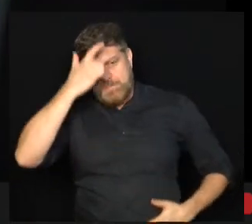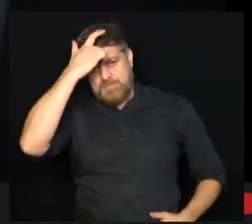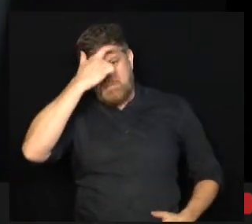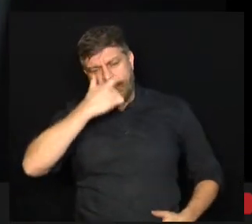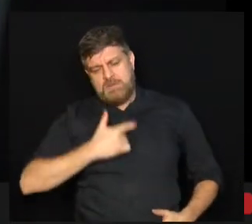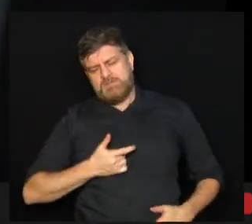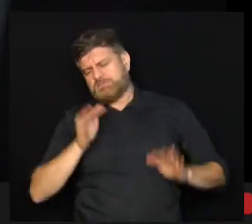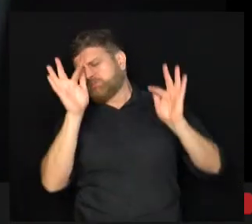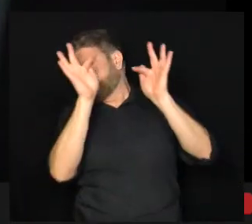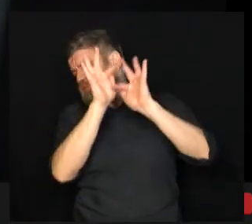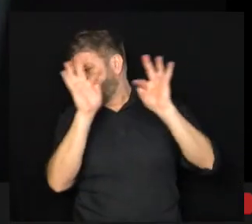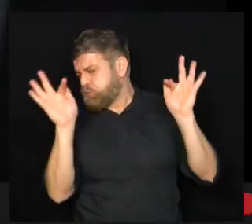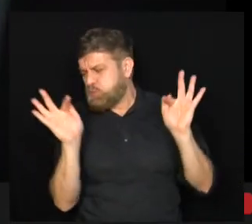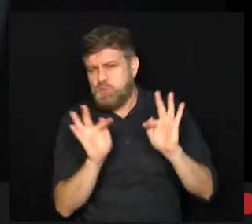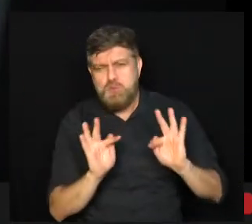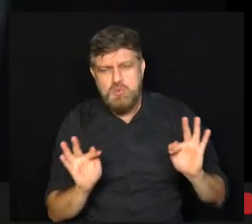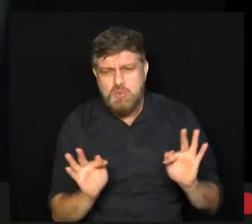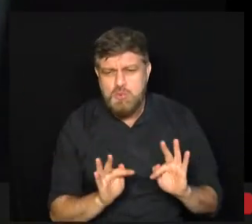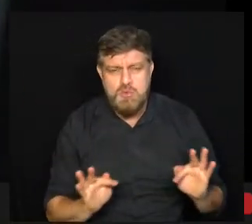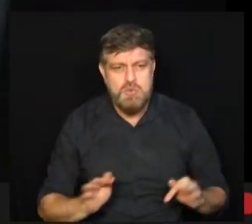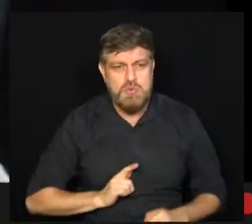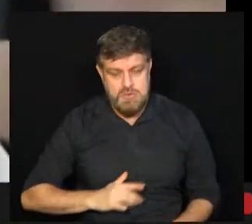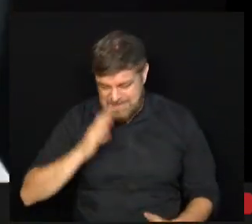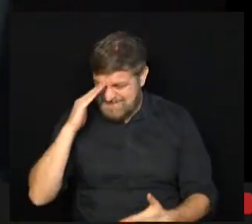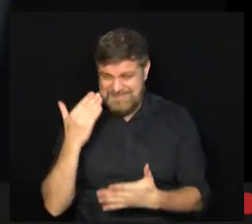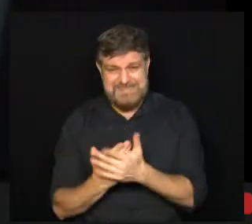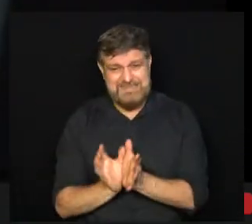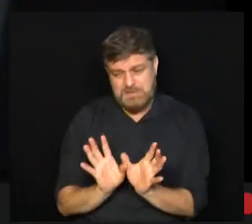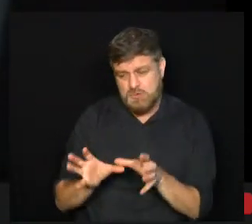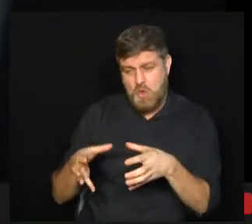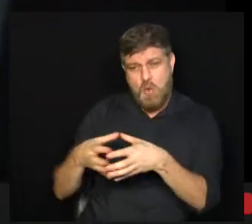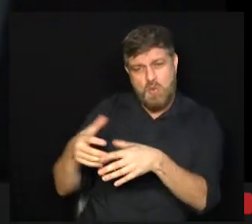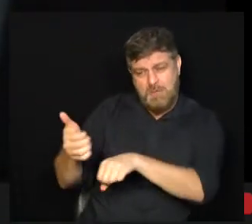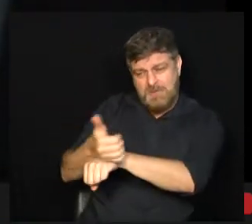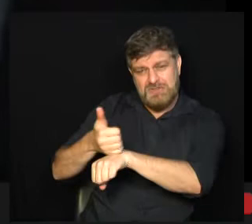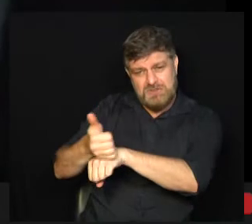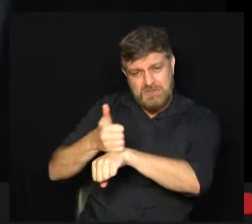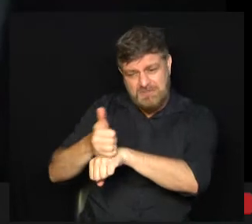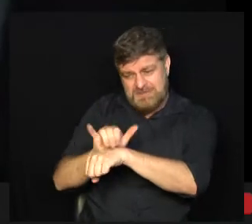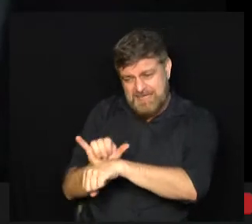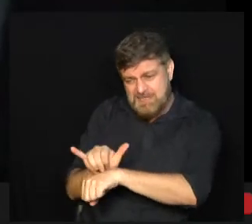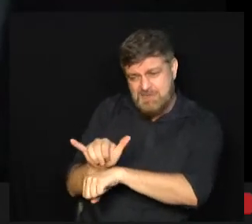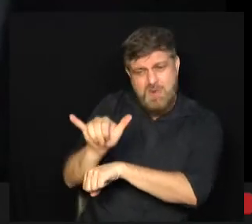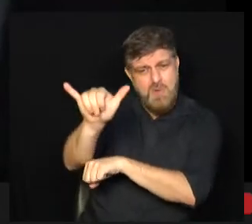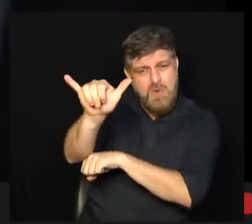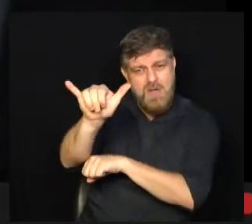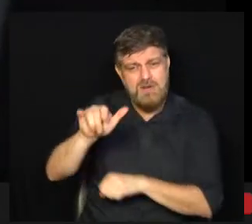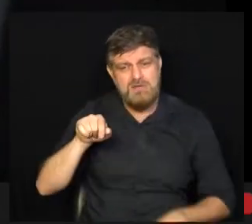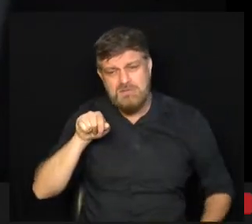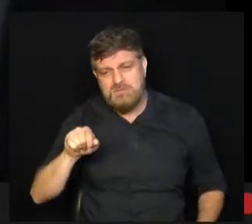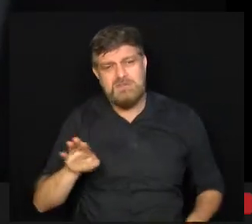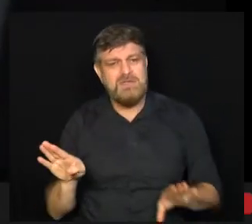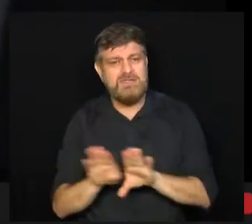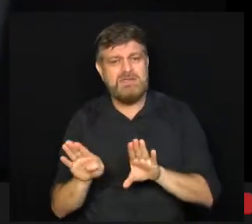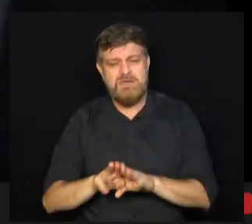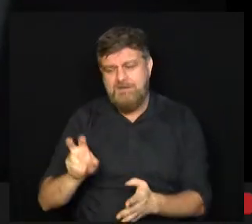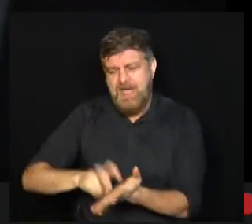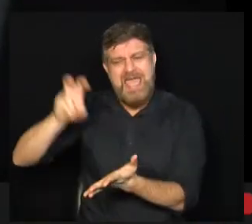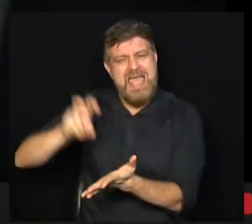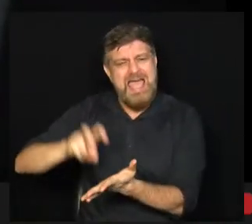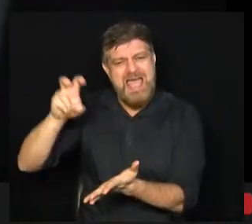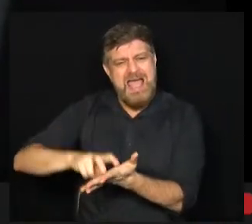muito feliz. E eu tenho certeza que toda essa comunidade aeronáutica da cidade vai vibrar muito,